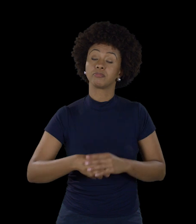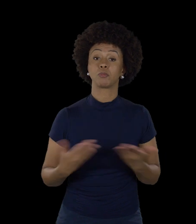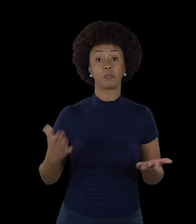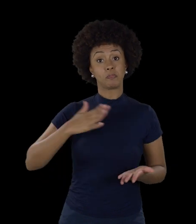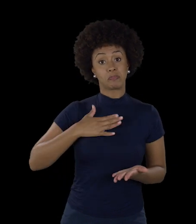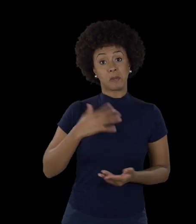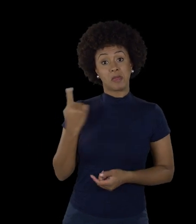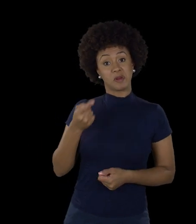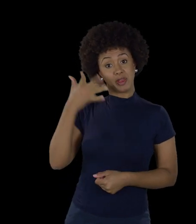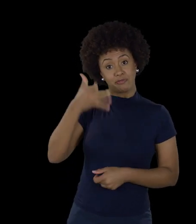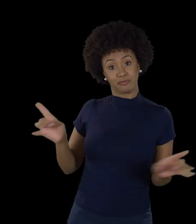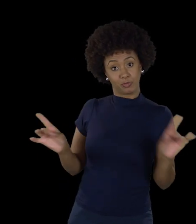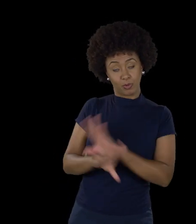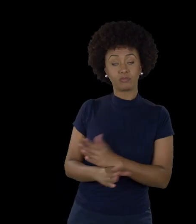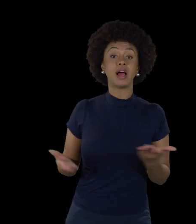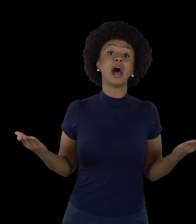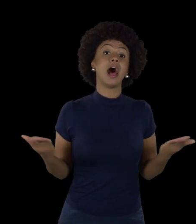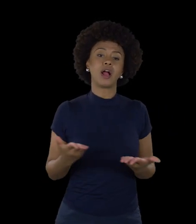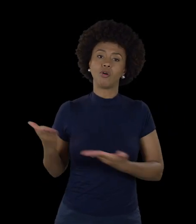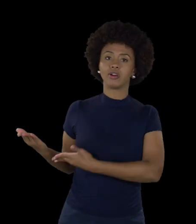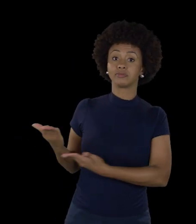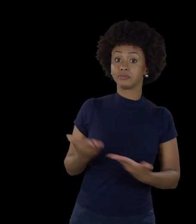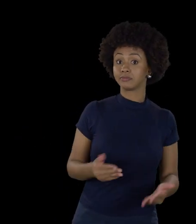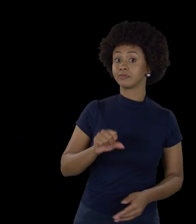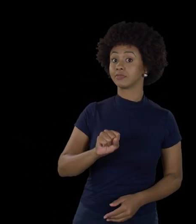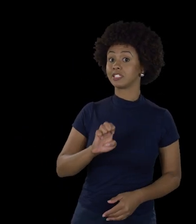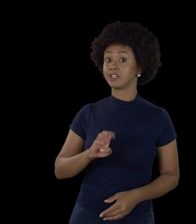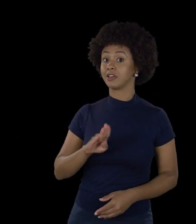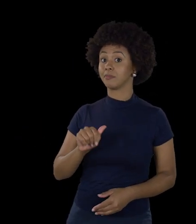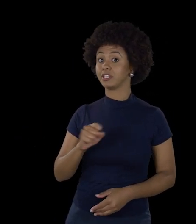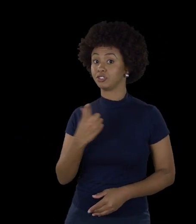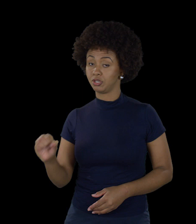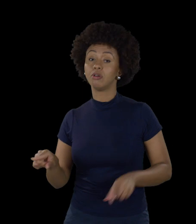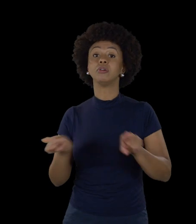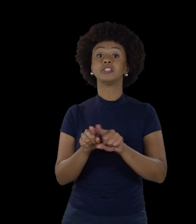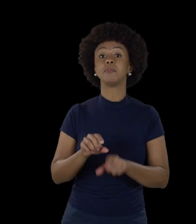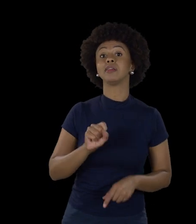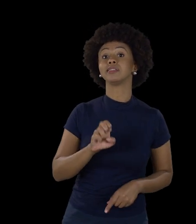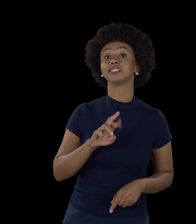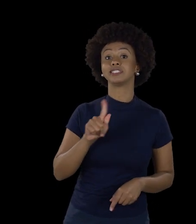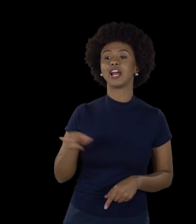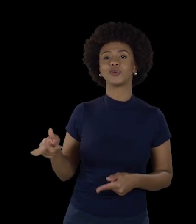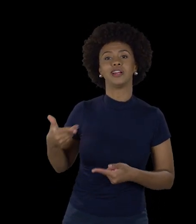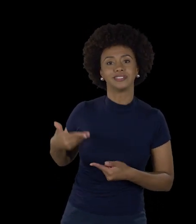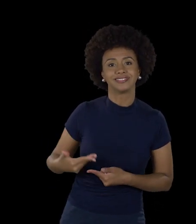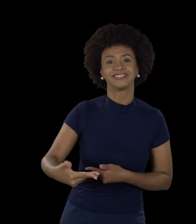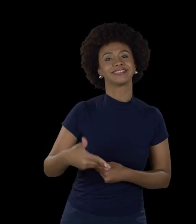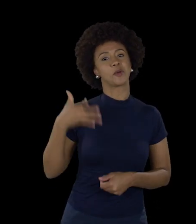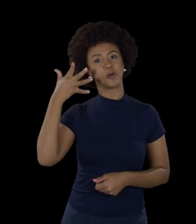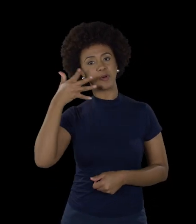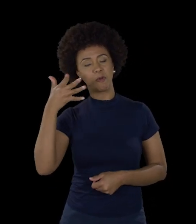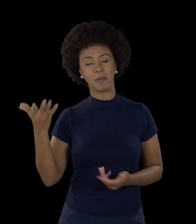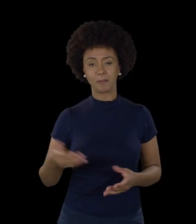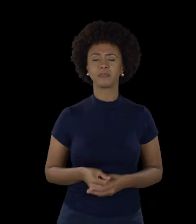passar a palavra agora para o Sebastião e o Sérgio, que vão conduzir essa apresentação a partir de agora. E a gente agradece